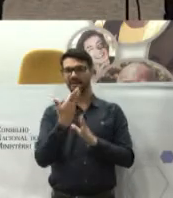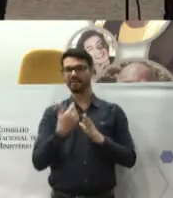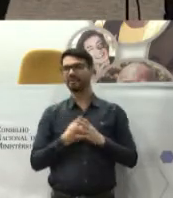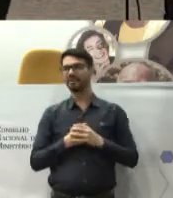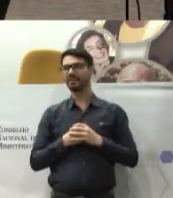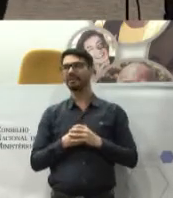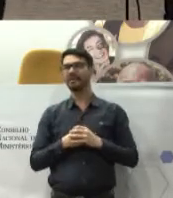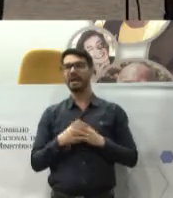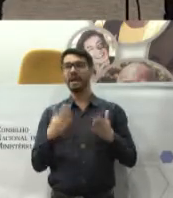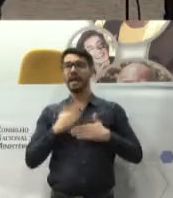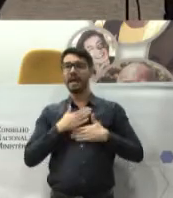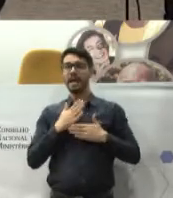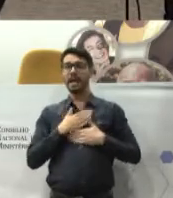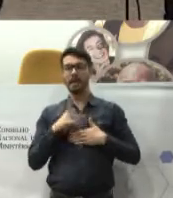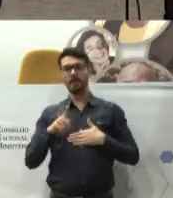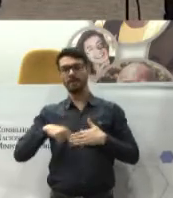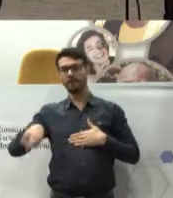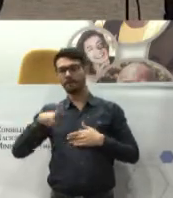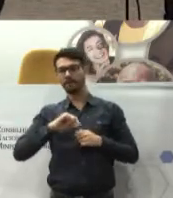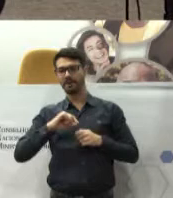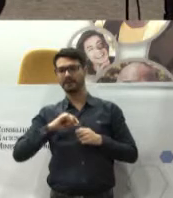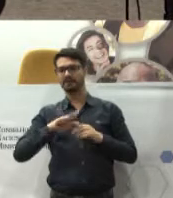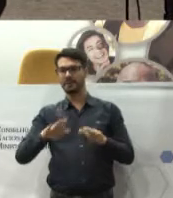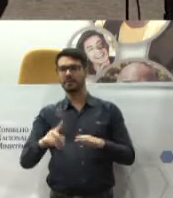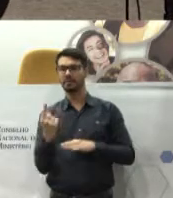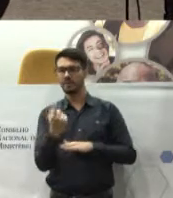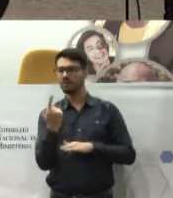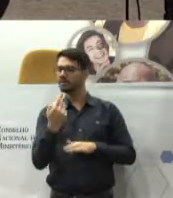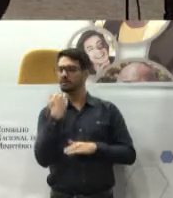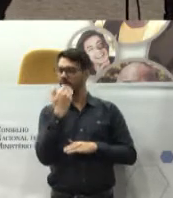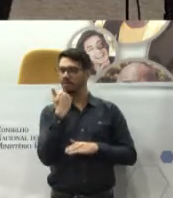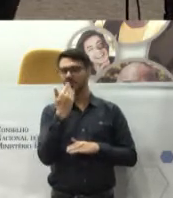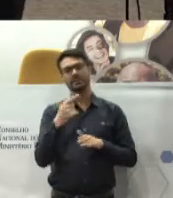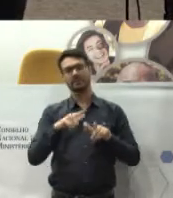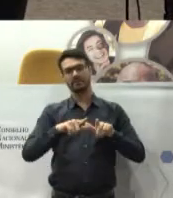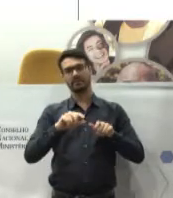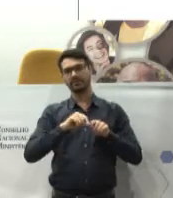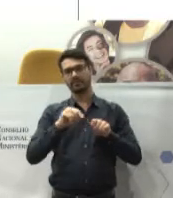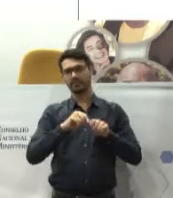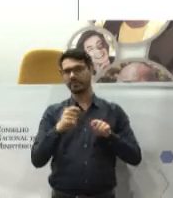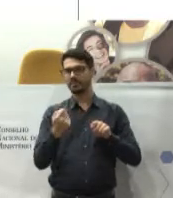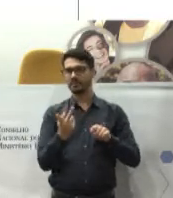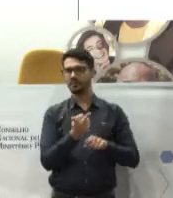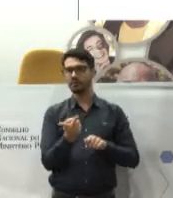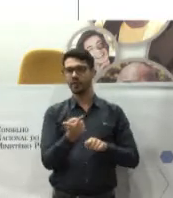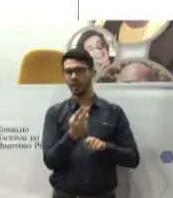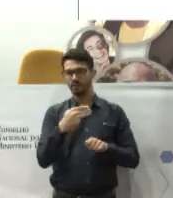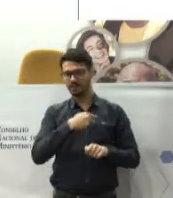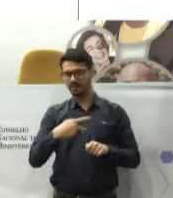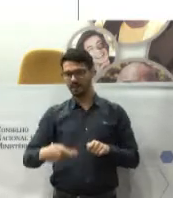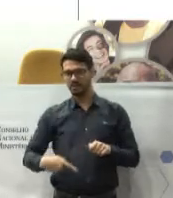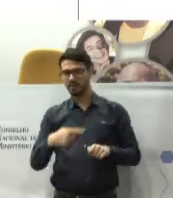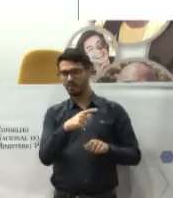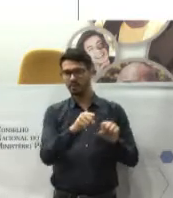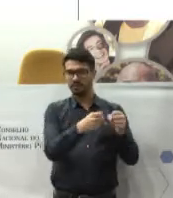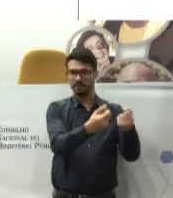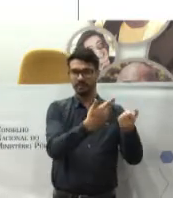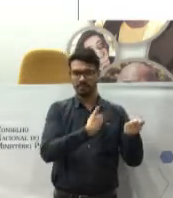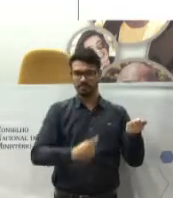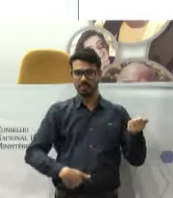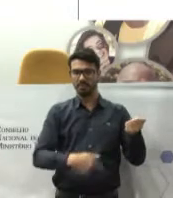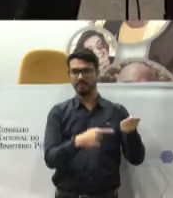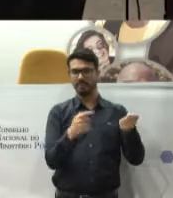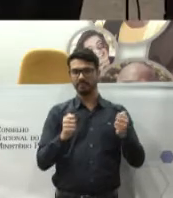Não, só eu que faço, mas eu não consigo fazer. Isso não tem o menor sentido. E o olhar externo, é agora,